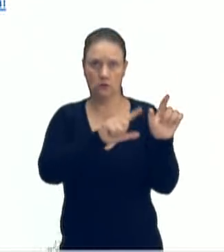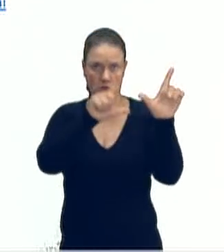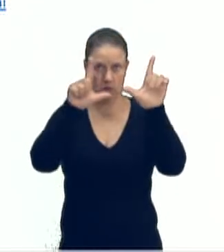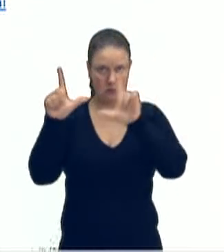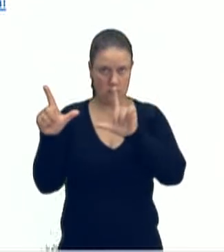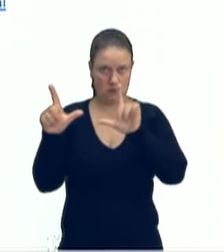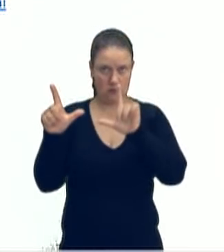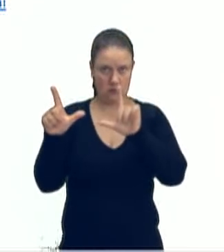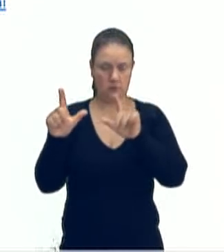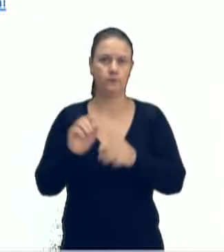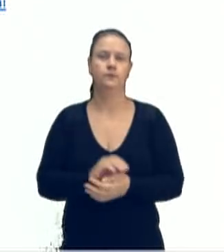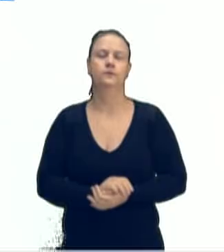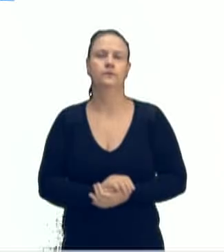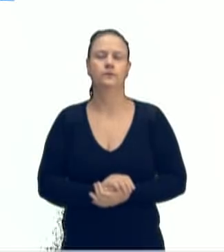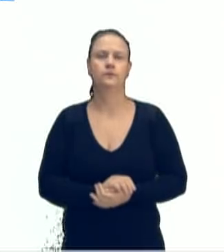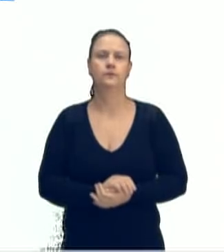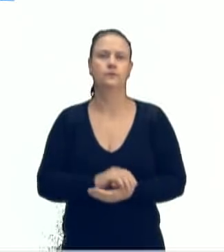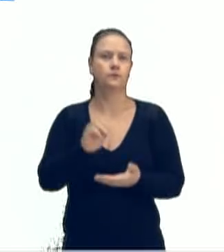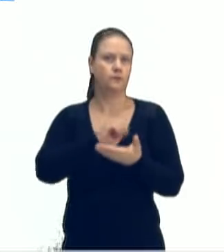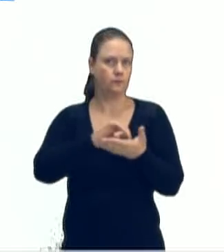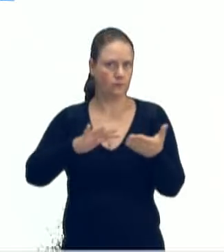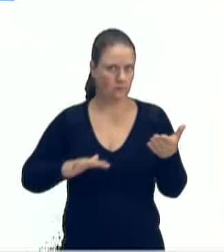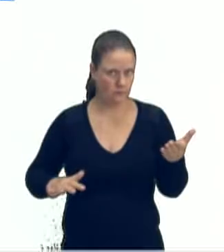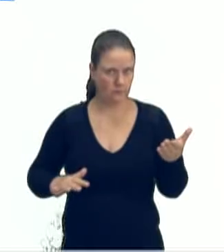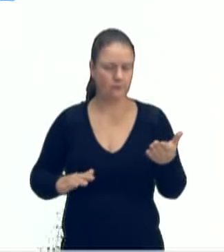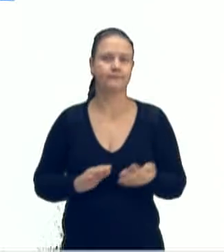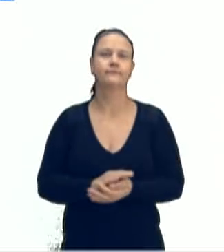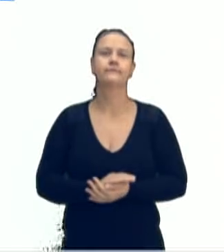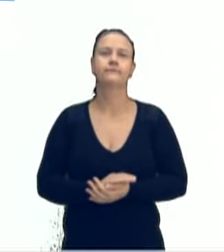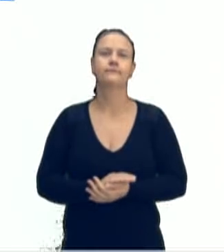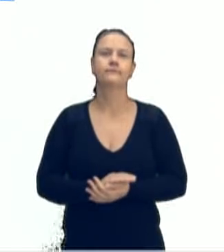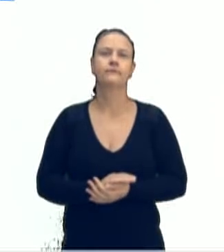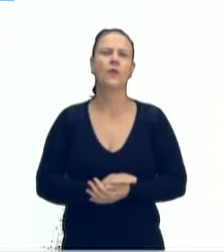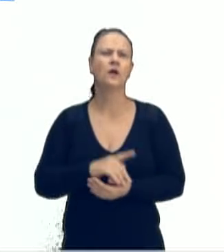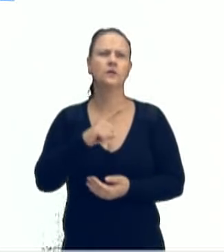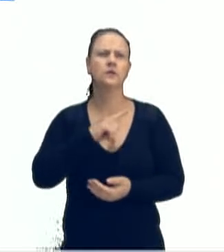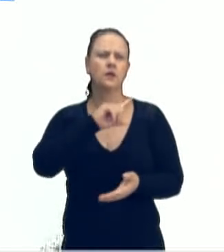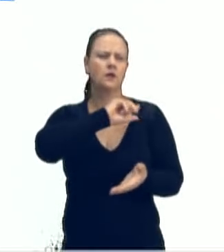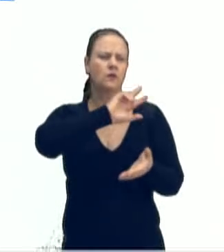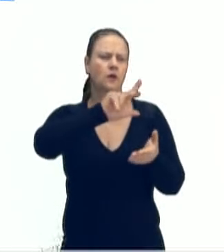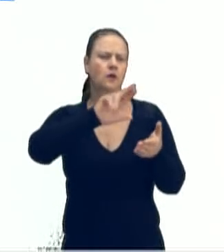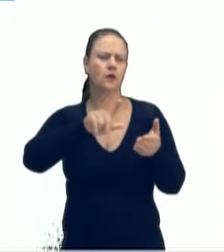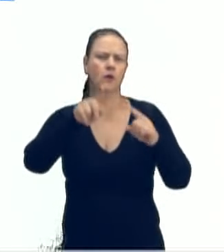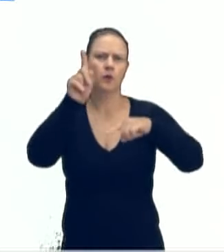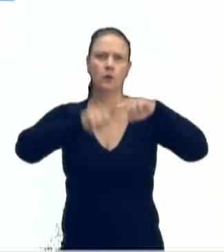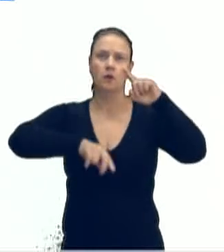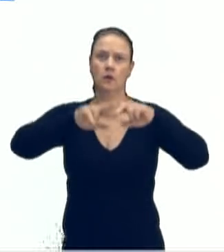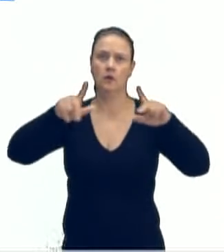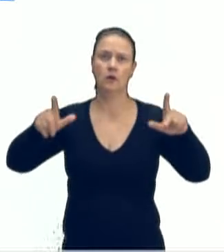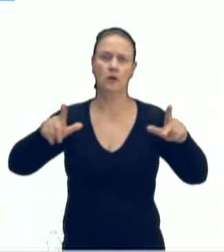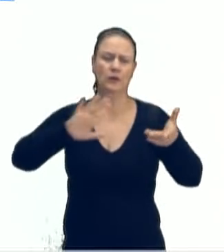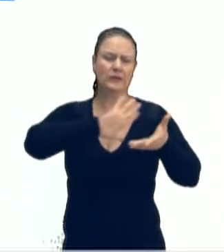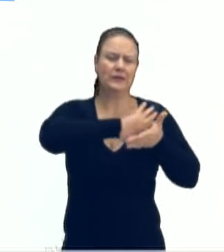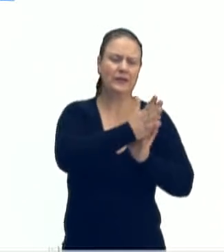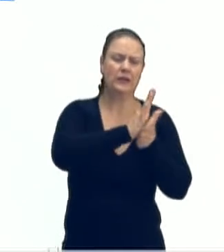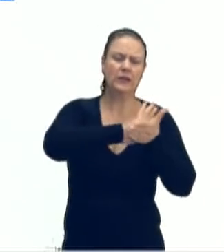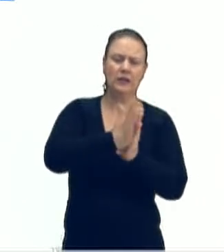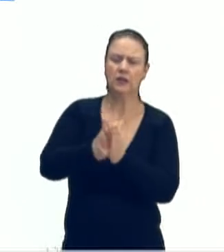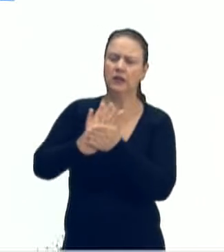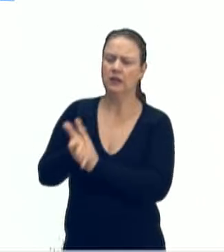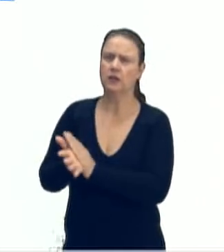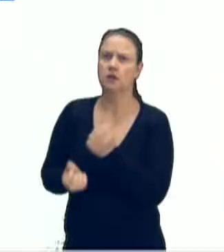a nossa próxima atividade. A maior parte do acervo do Museu Nacional foi destruído por um